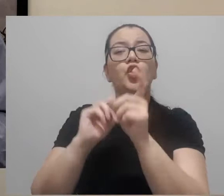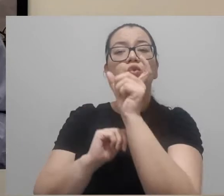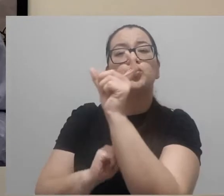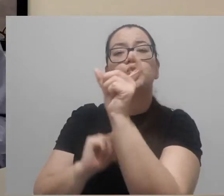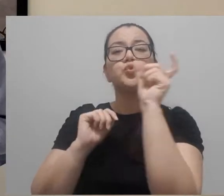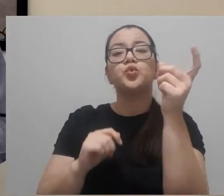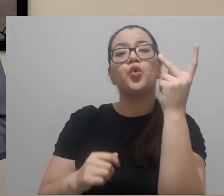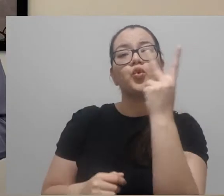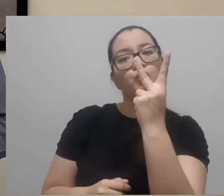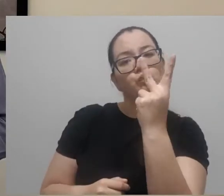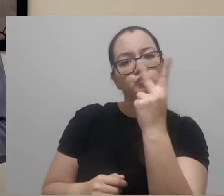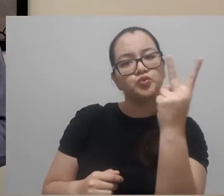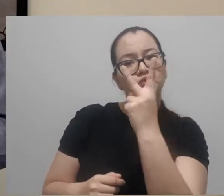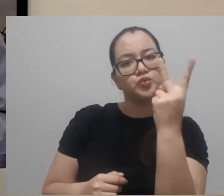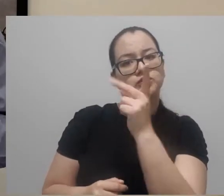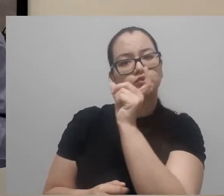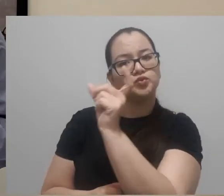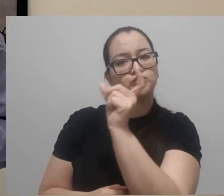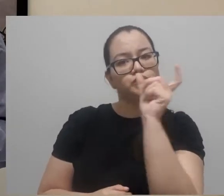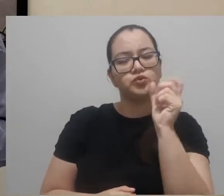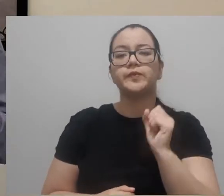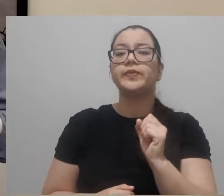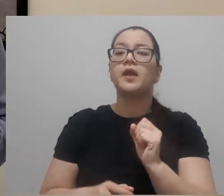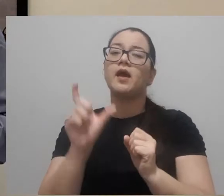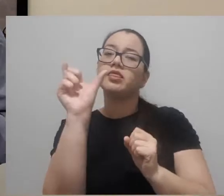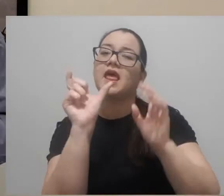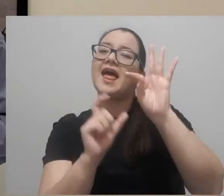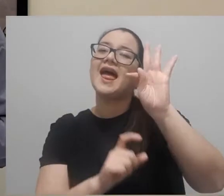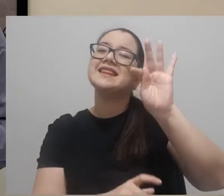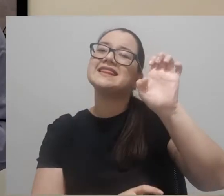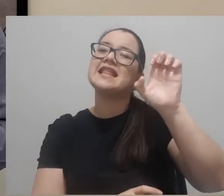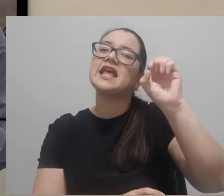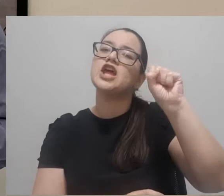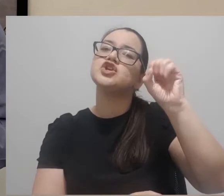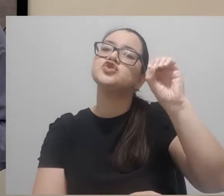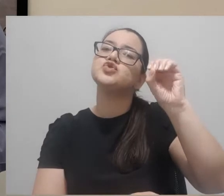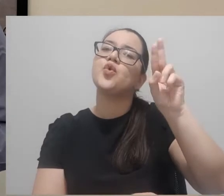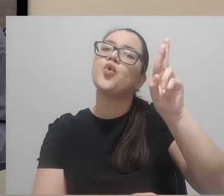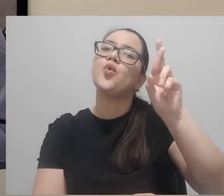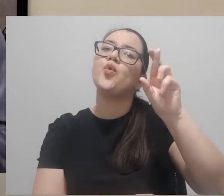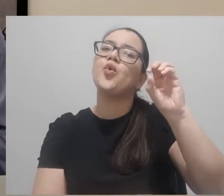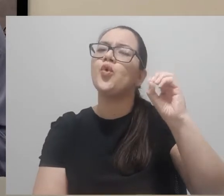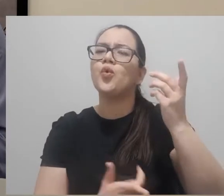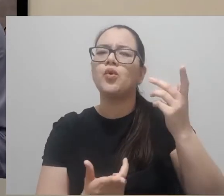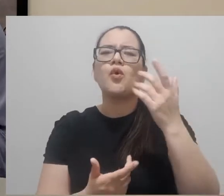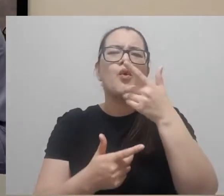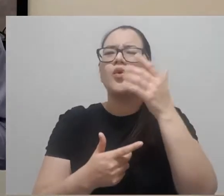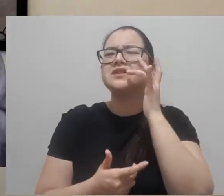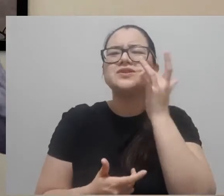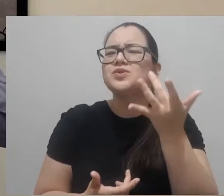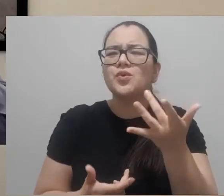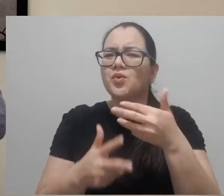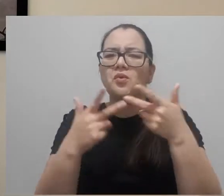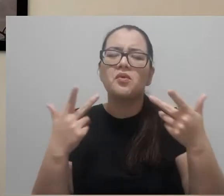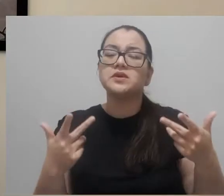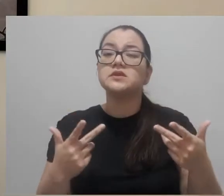duas palavras. Tesouros, ele trata aqui, né? E o céu. Eu